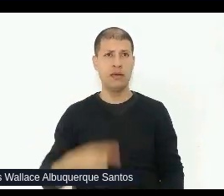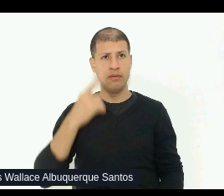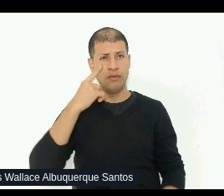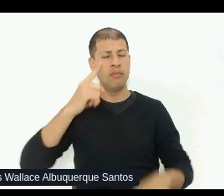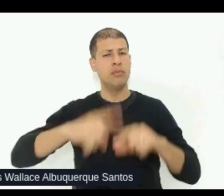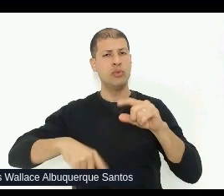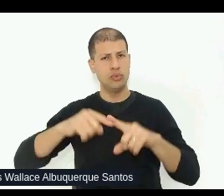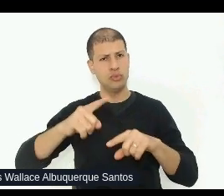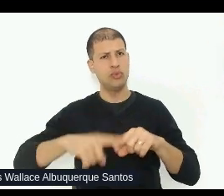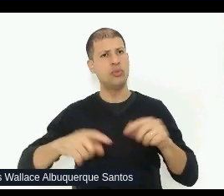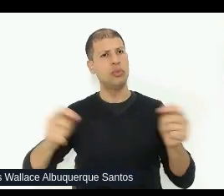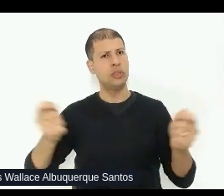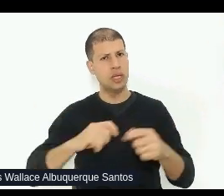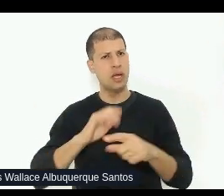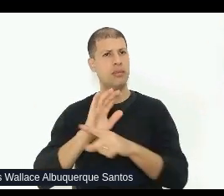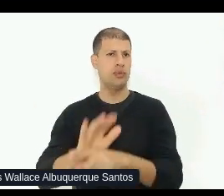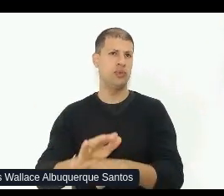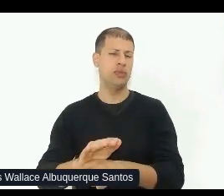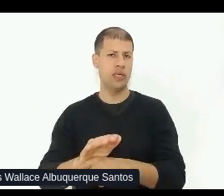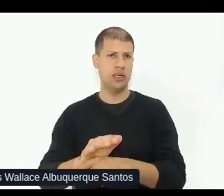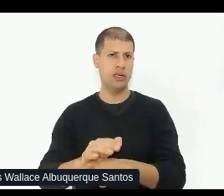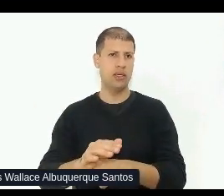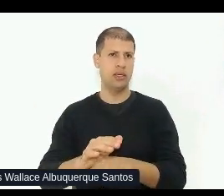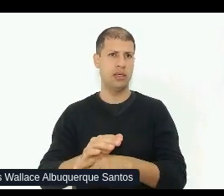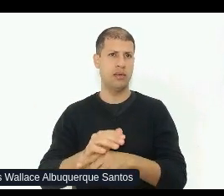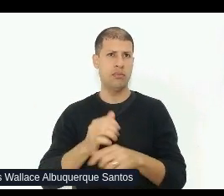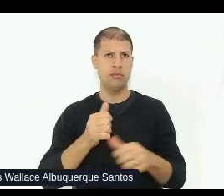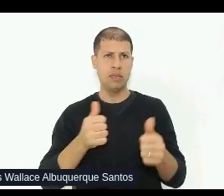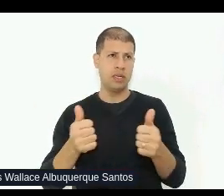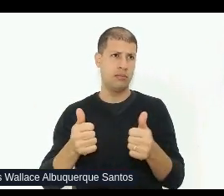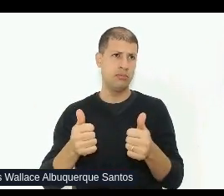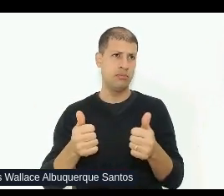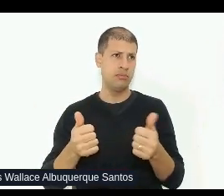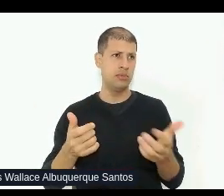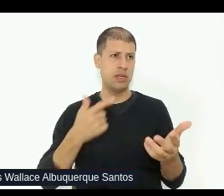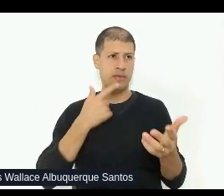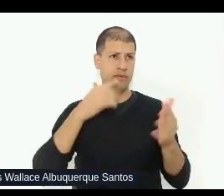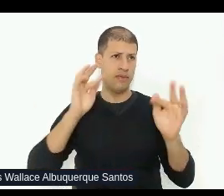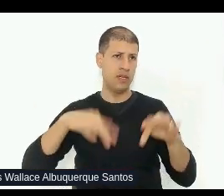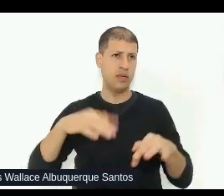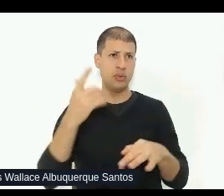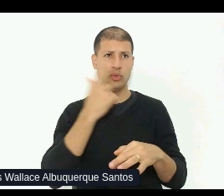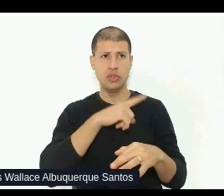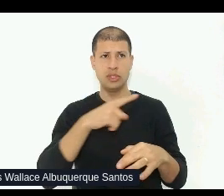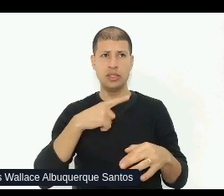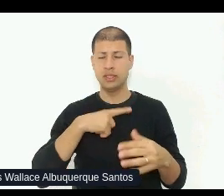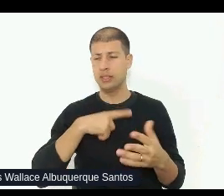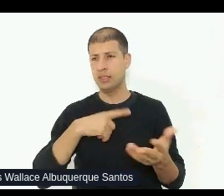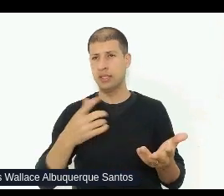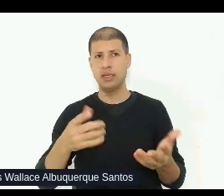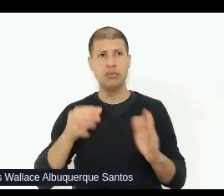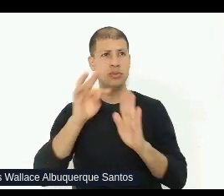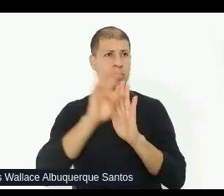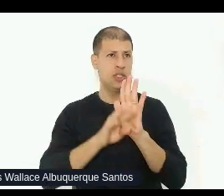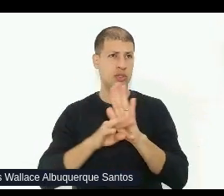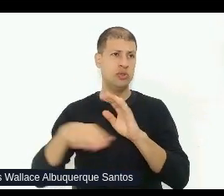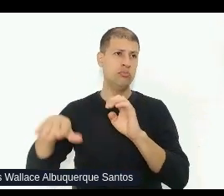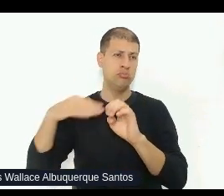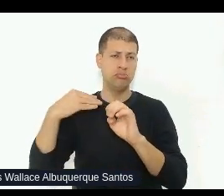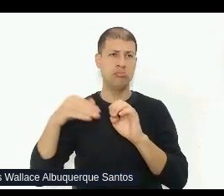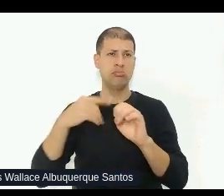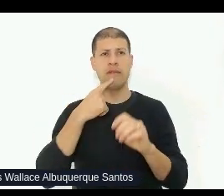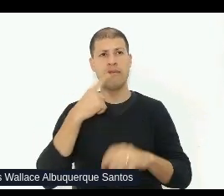utilizado de fato. E aí, terminando, né, eu tive resultado, eu trouxe até alguns textinhos aqui que foram